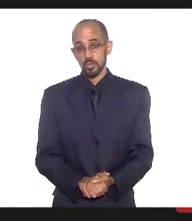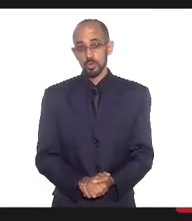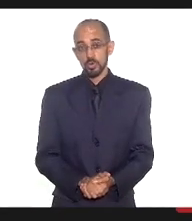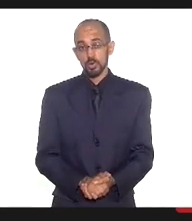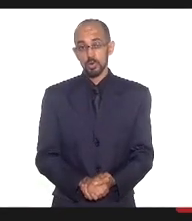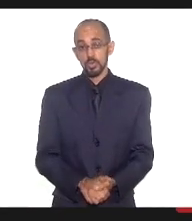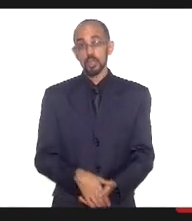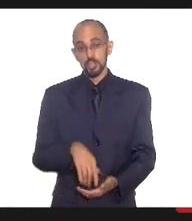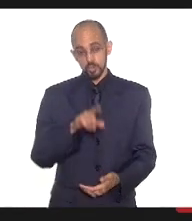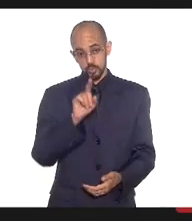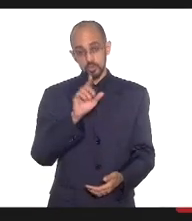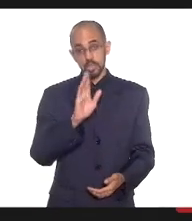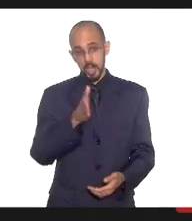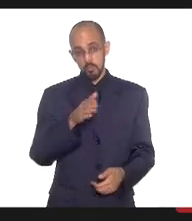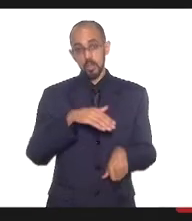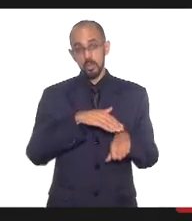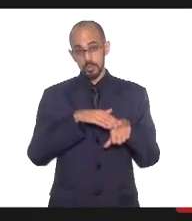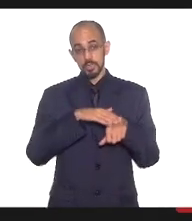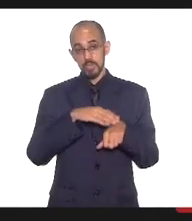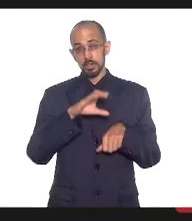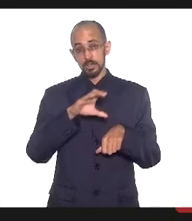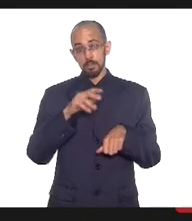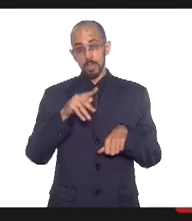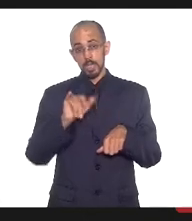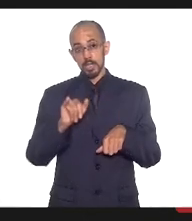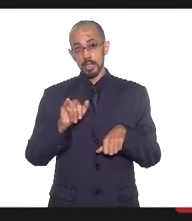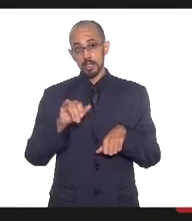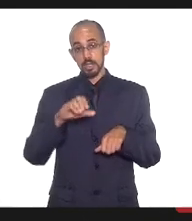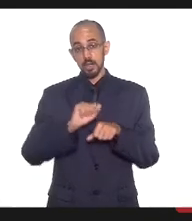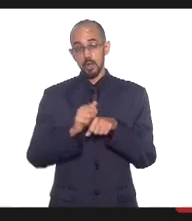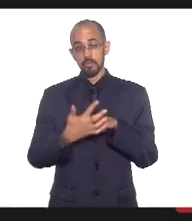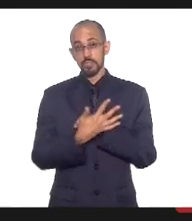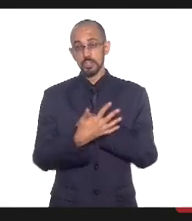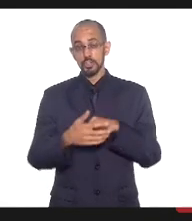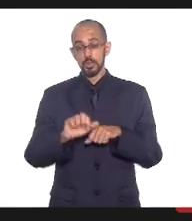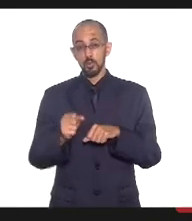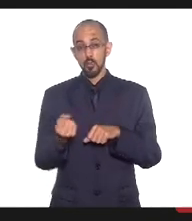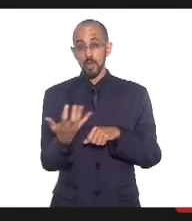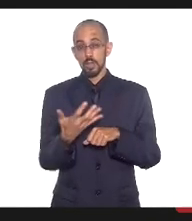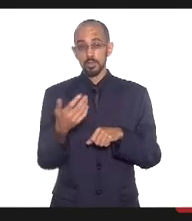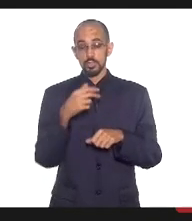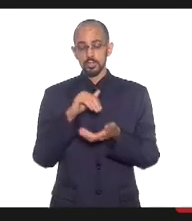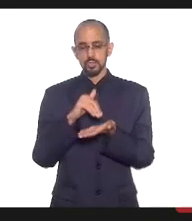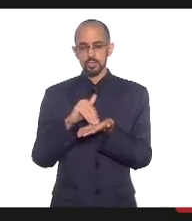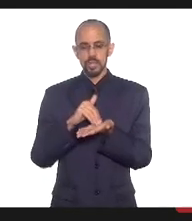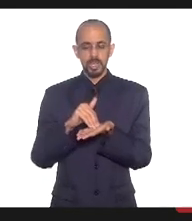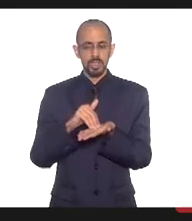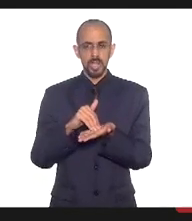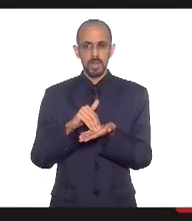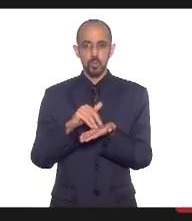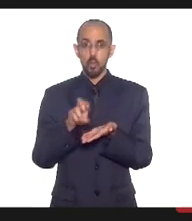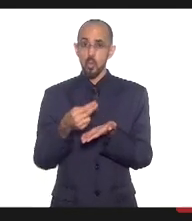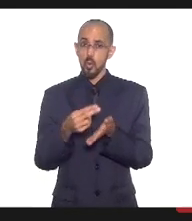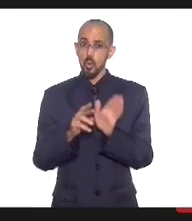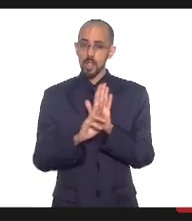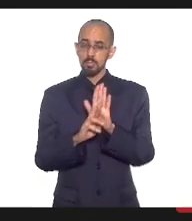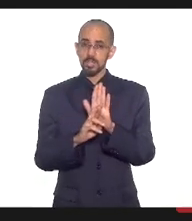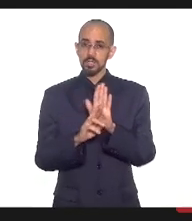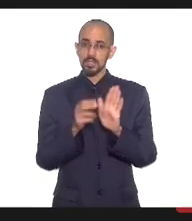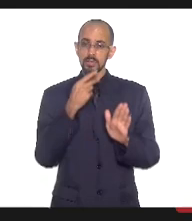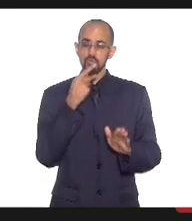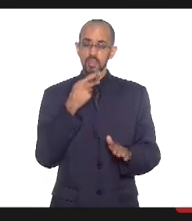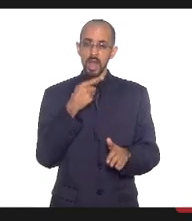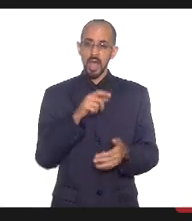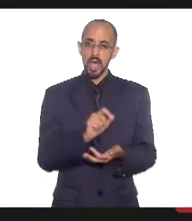CPI da convide e quando a gente Escuta aqui o secretário o representante do secretário quer dizer